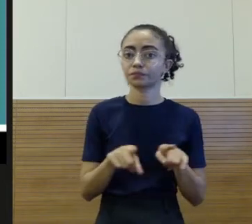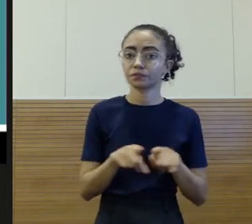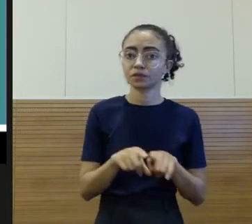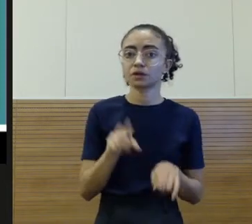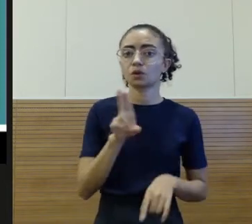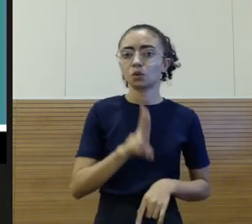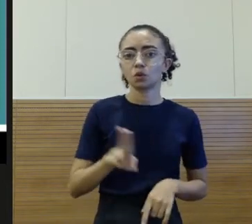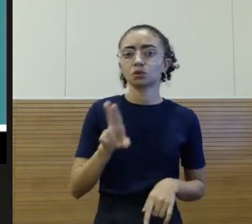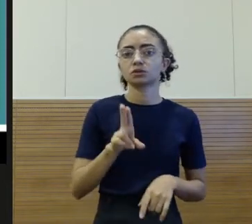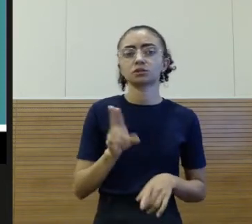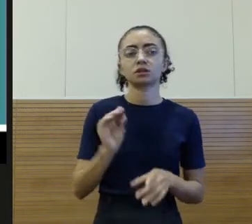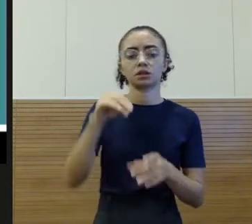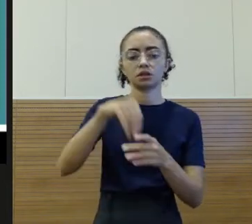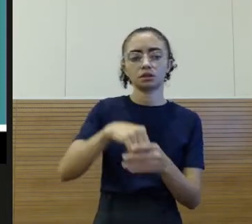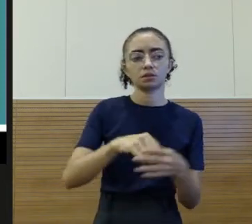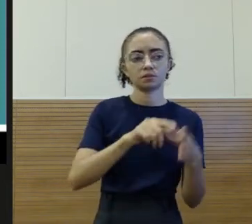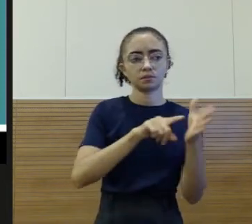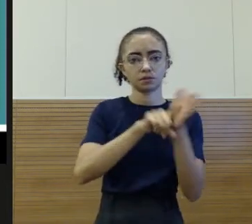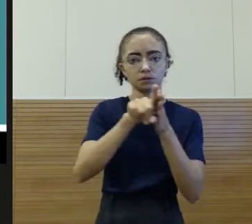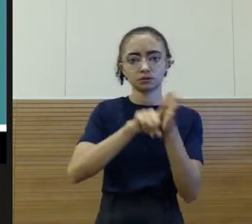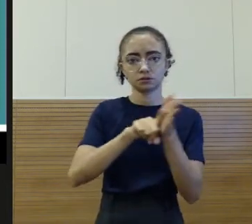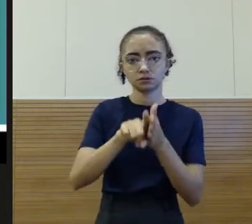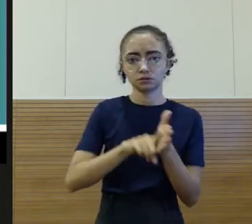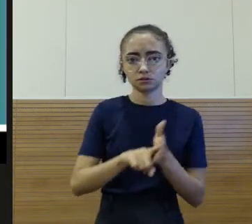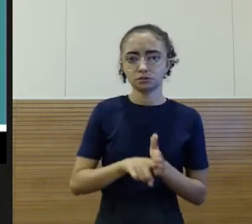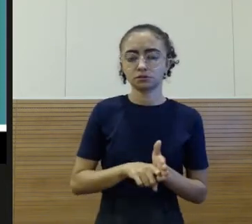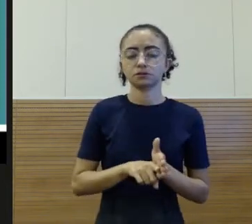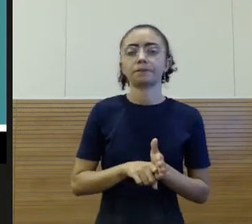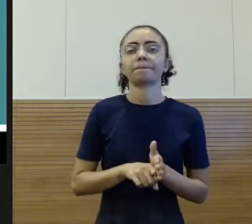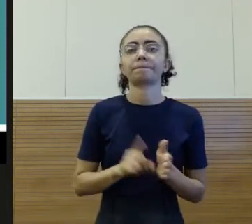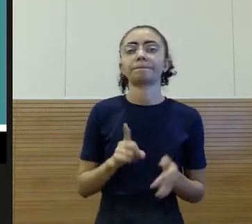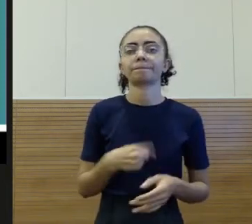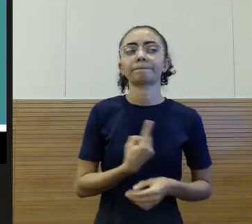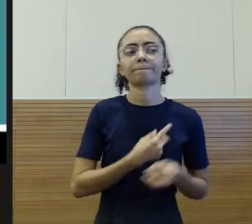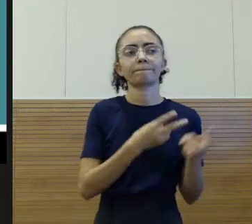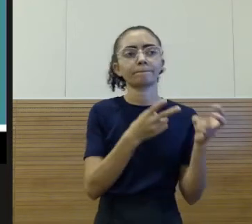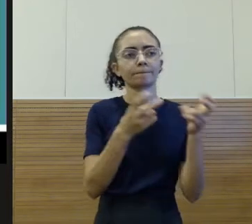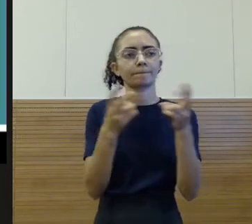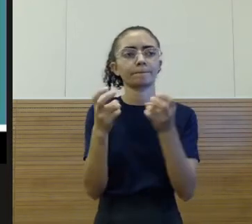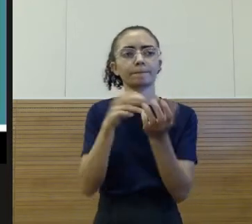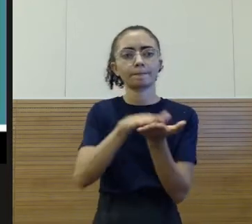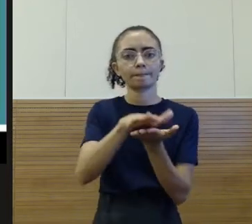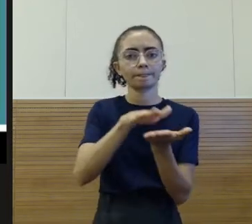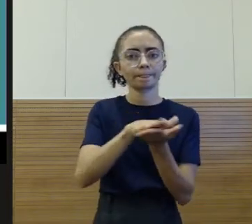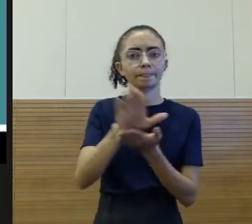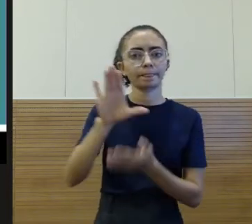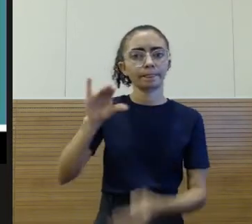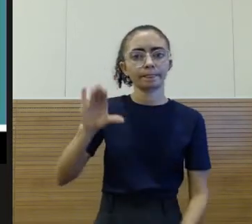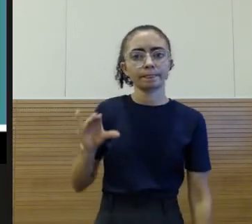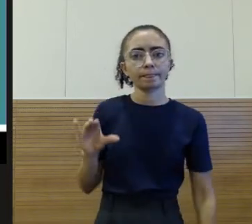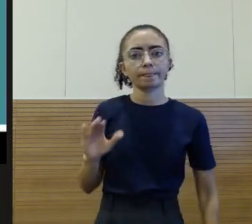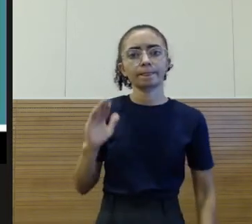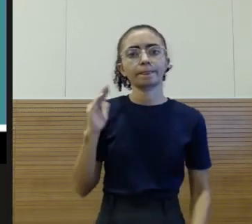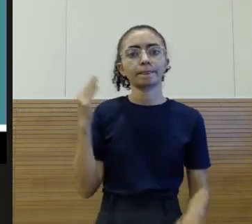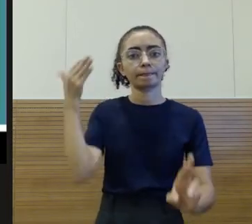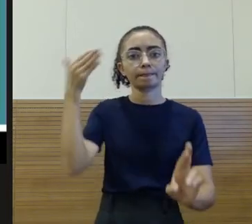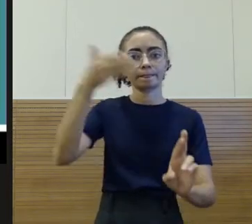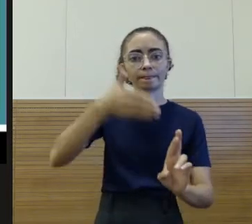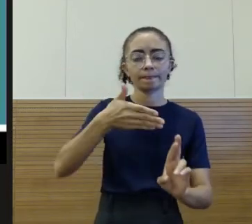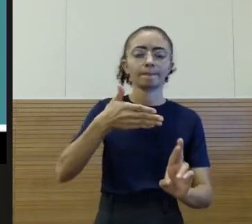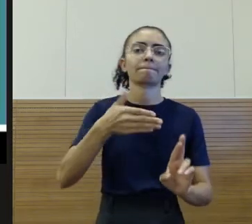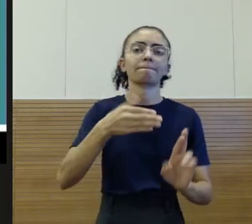muitas pesquisas que estão sendo feitas. E vemos cada vez mais publicações científicas que fazem referência aos